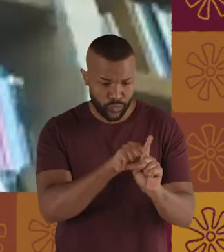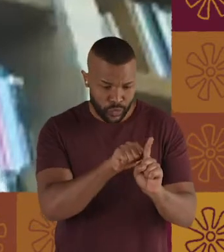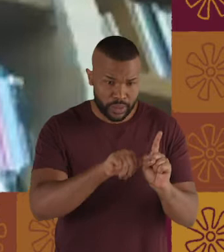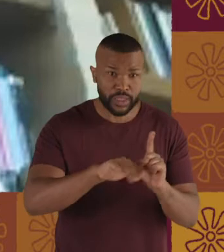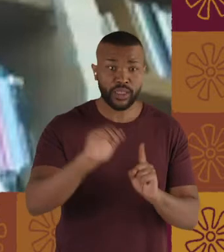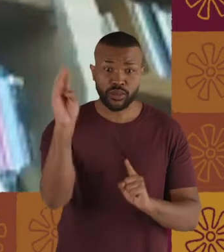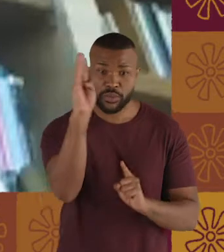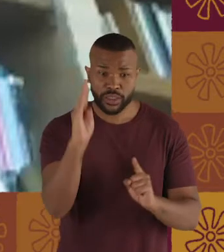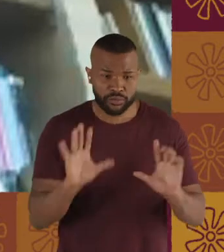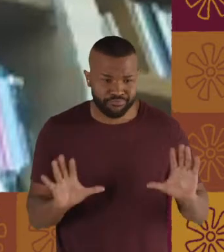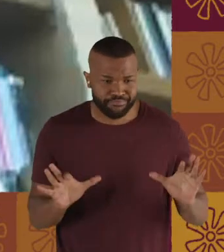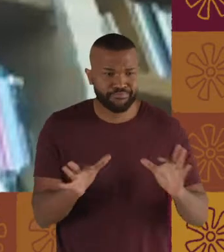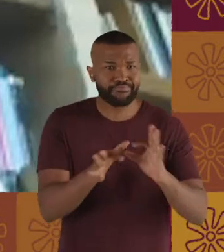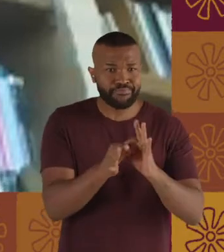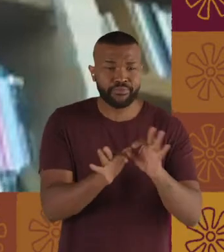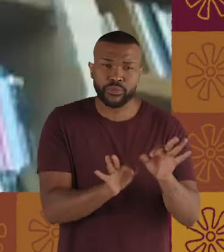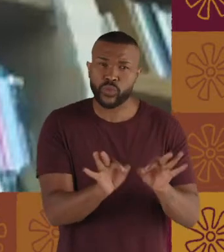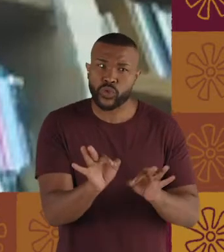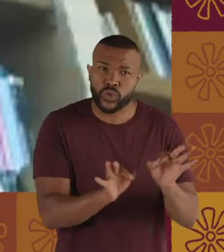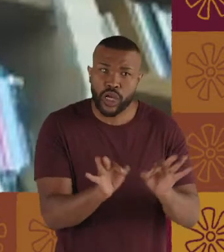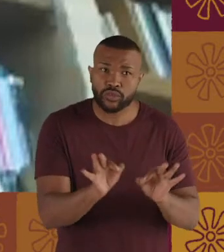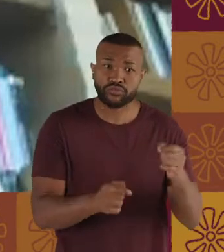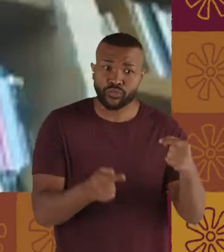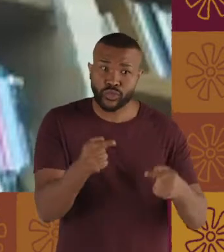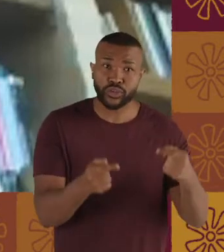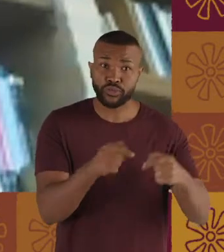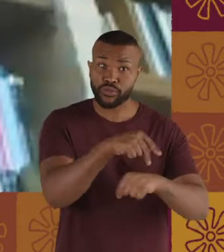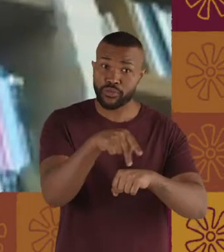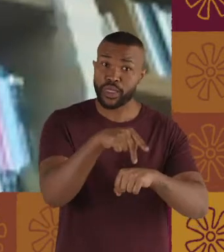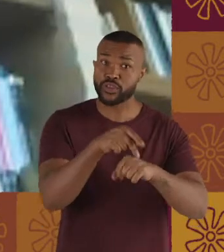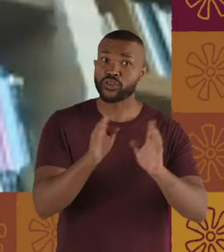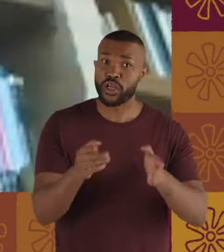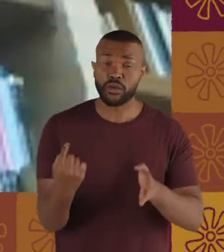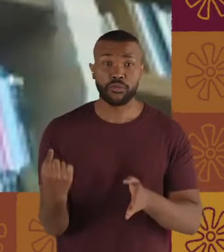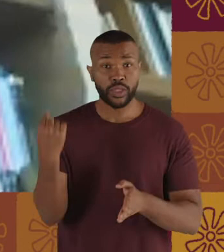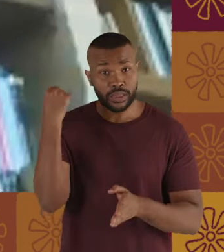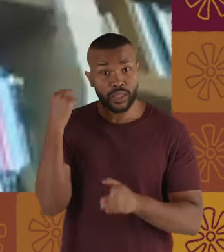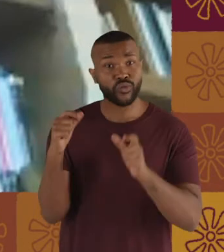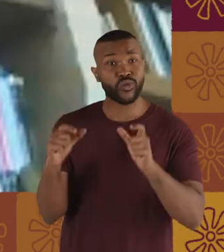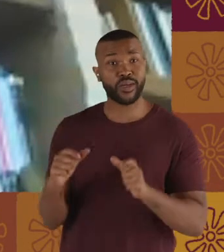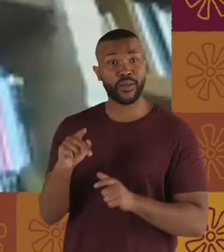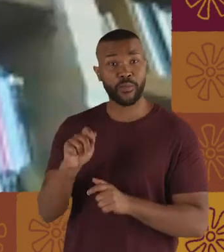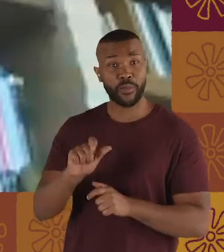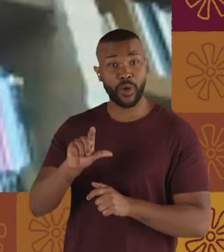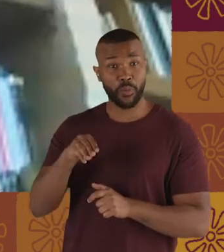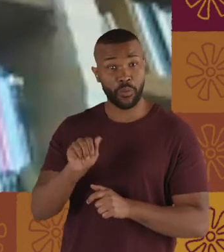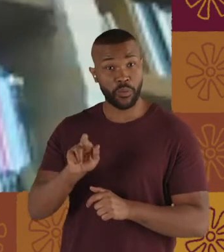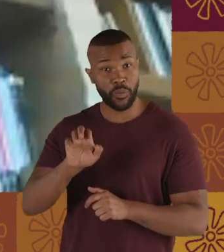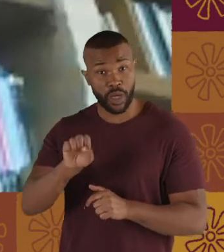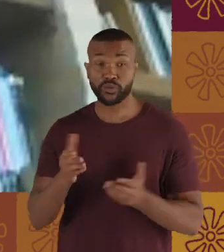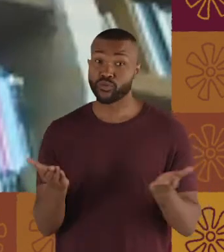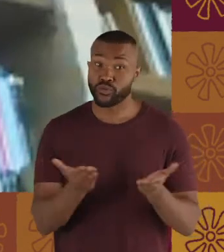rejuntarmos a sociedade brasileira como um todo a partir de um projeto político de nação, como no passado foi feito em Palmares, como se